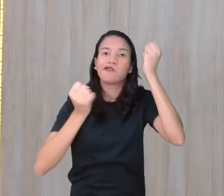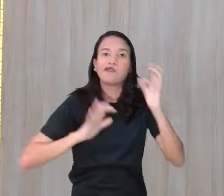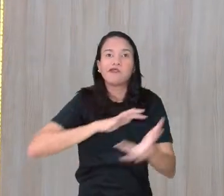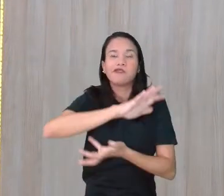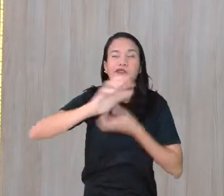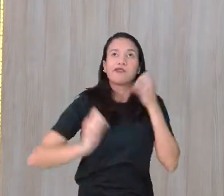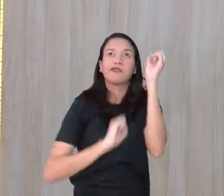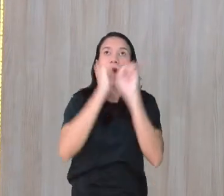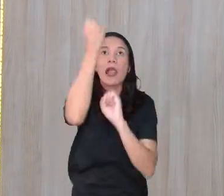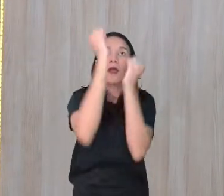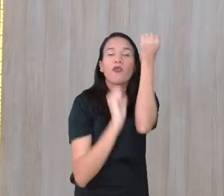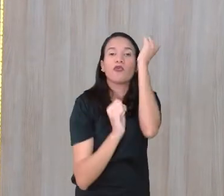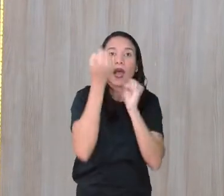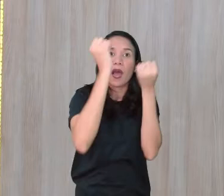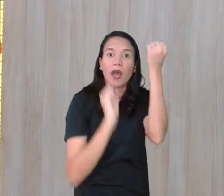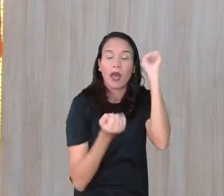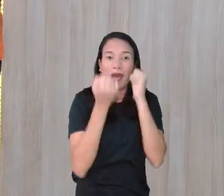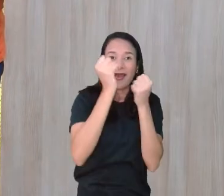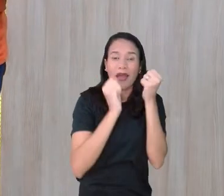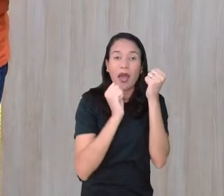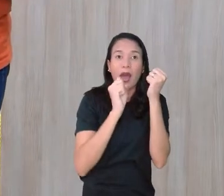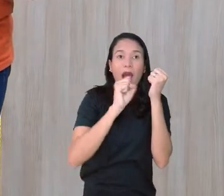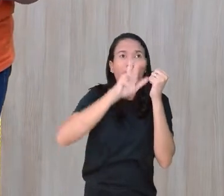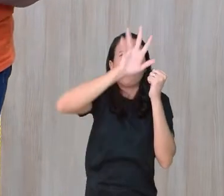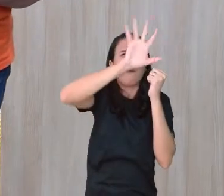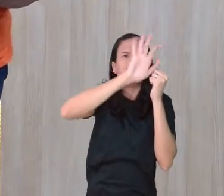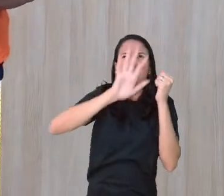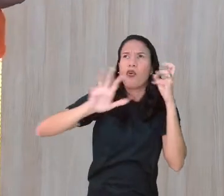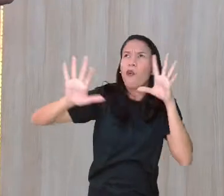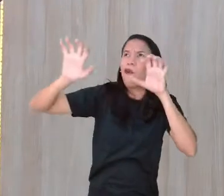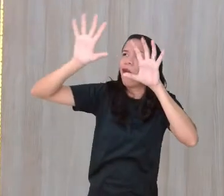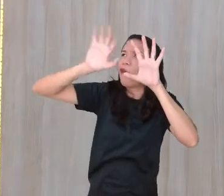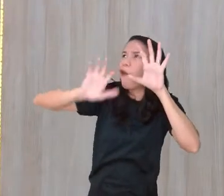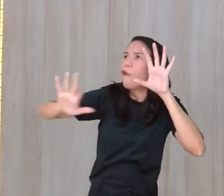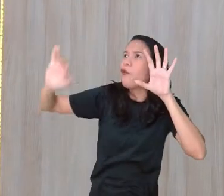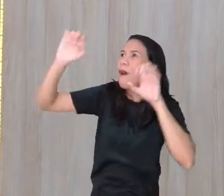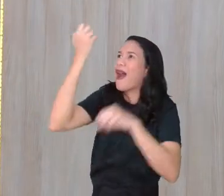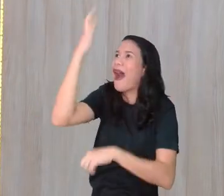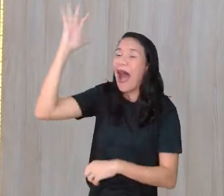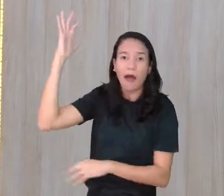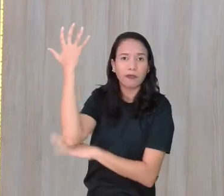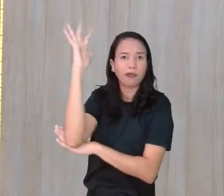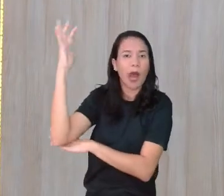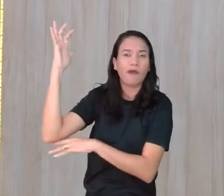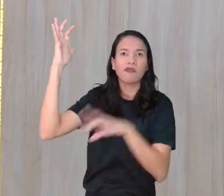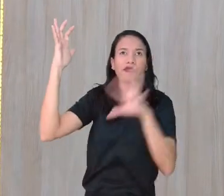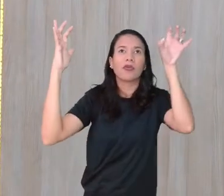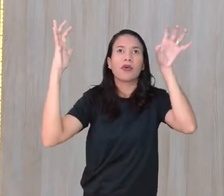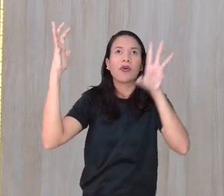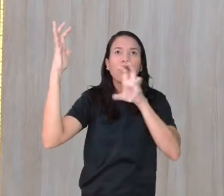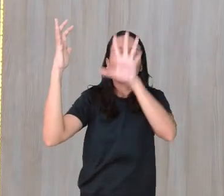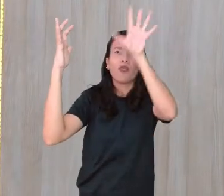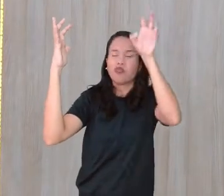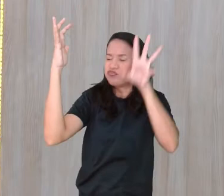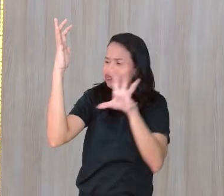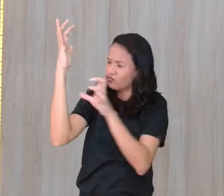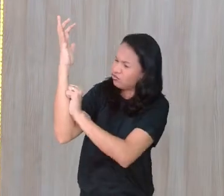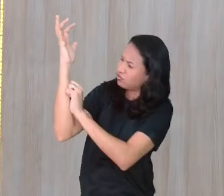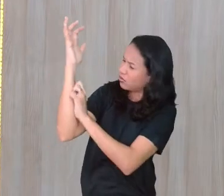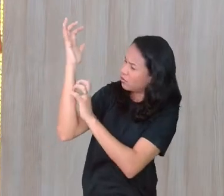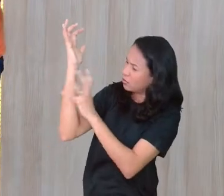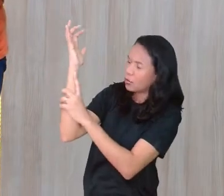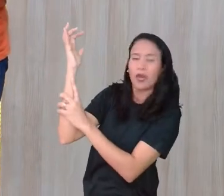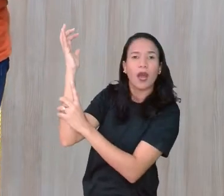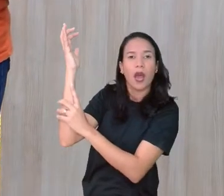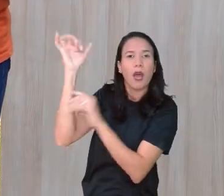indústria, a fuligem estava tomando conta dos troncos das árvores, dos muros. E aí o que é